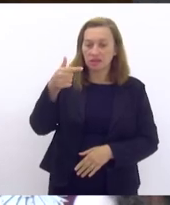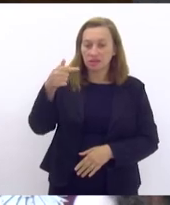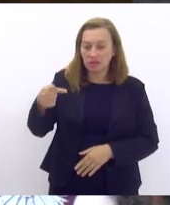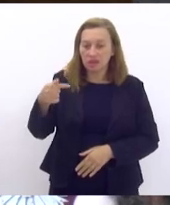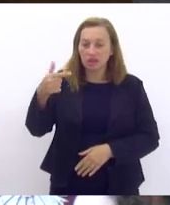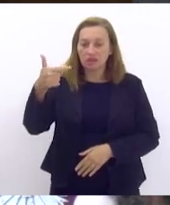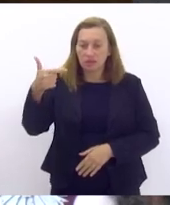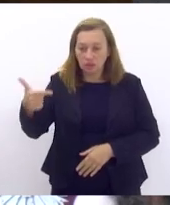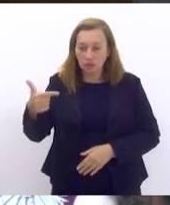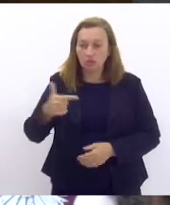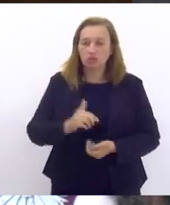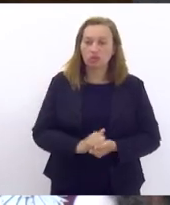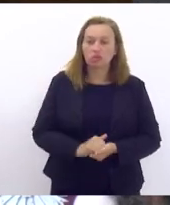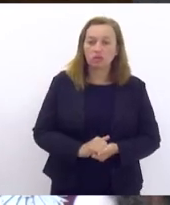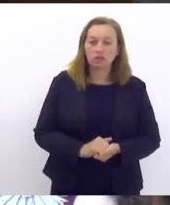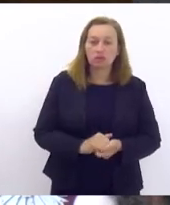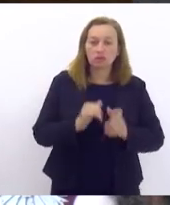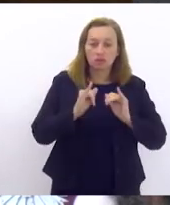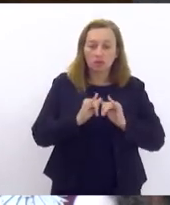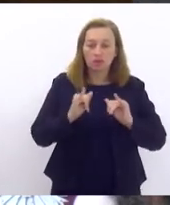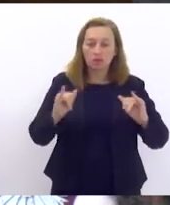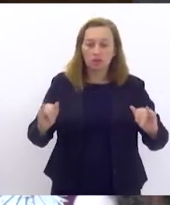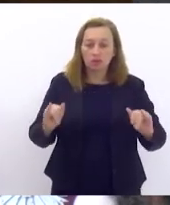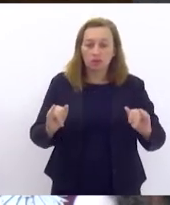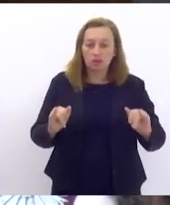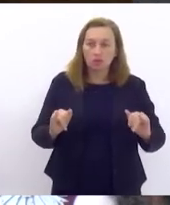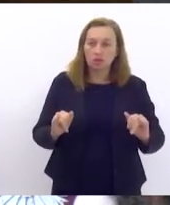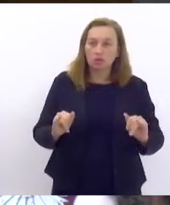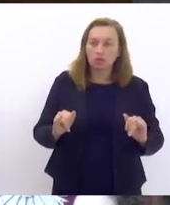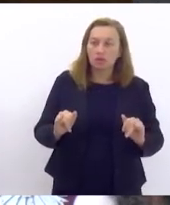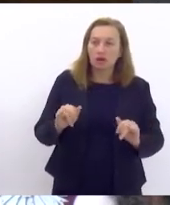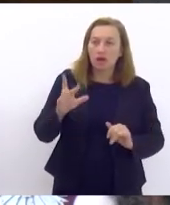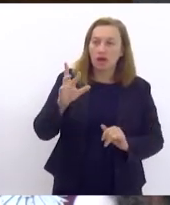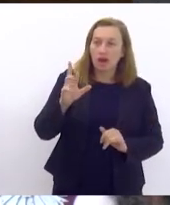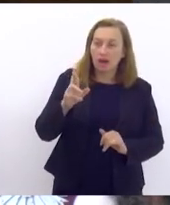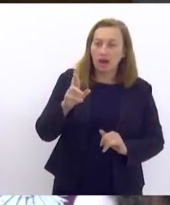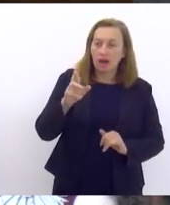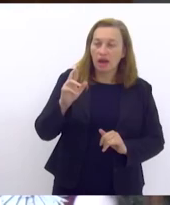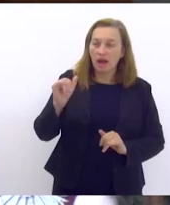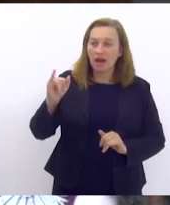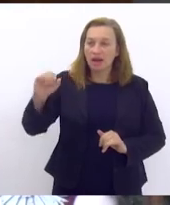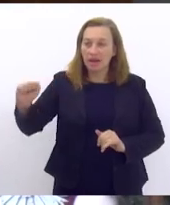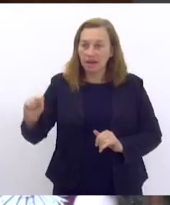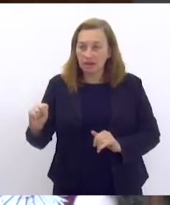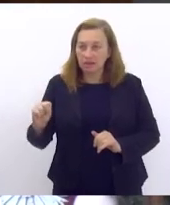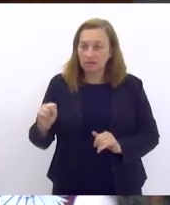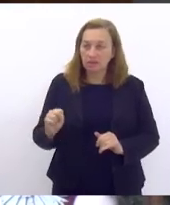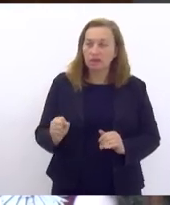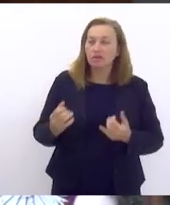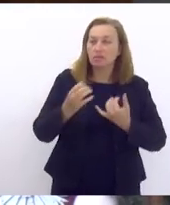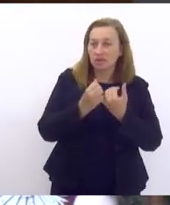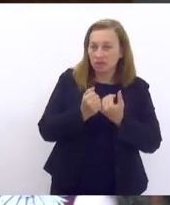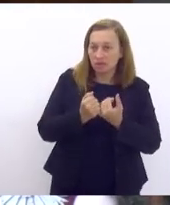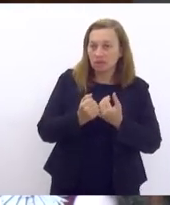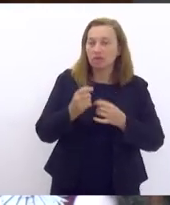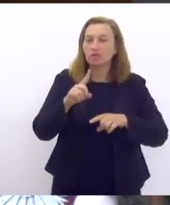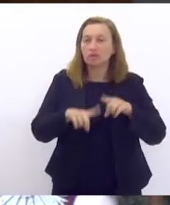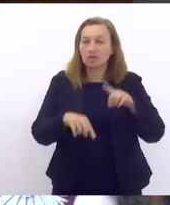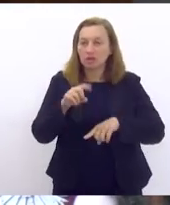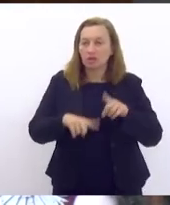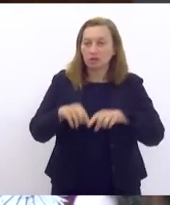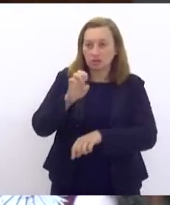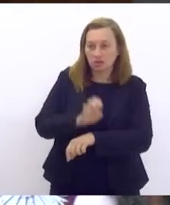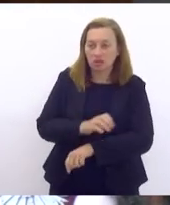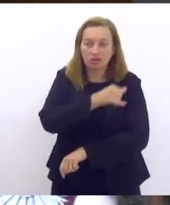PL 772, que declara os arraiais como patrimônio imaterial do Estado do Rio de Janeiro.